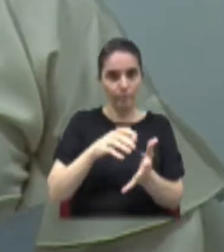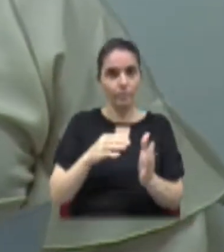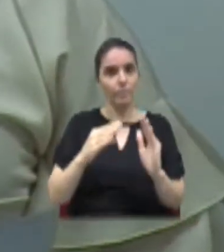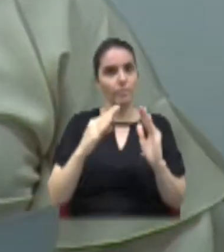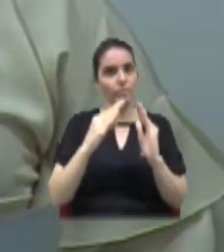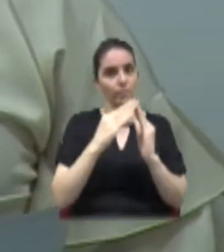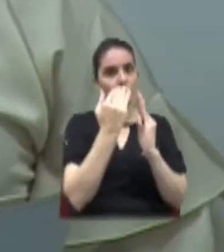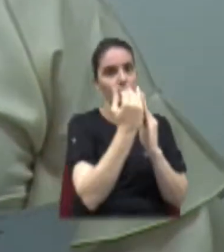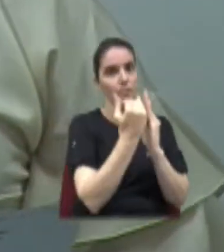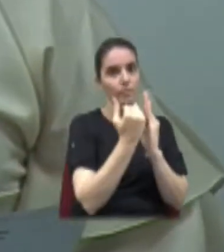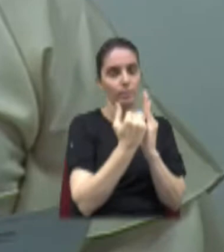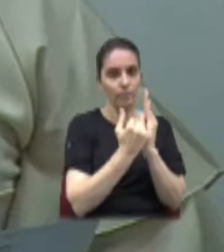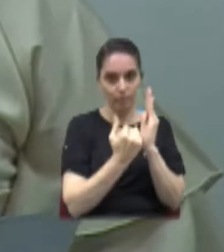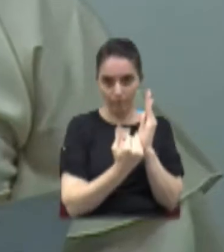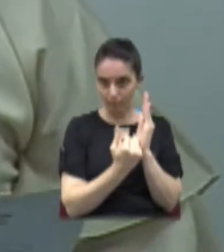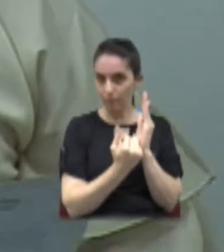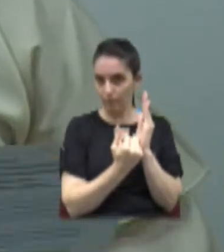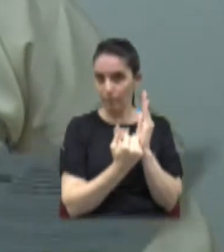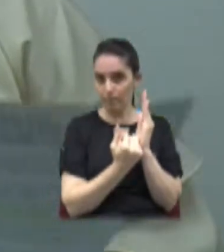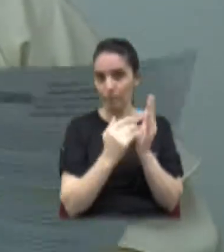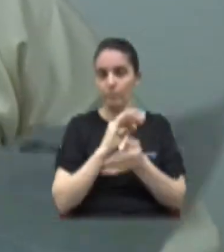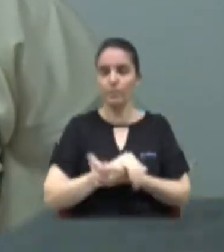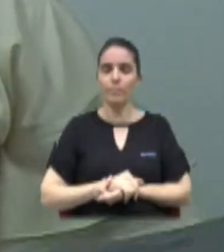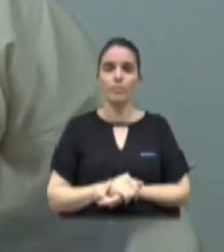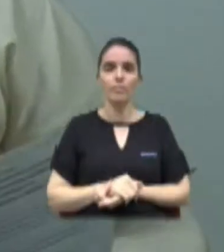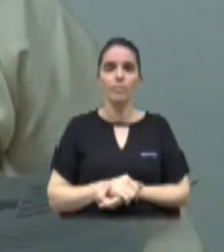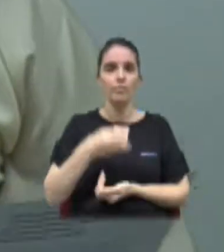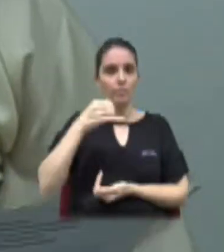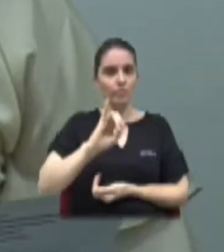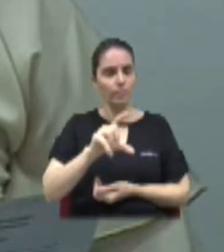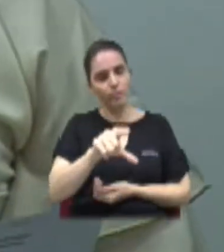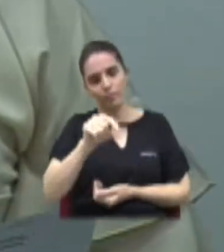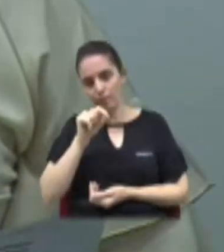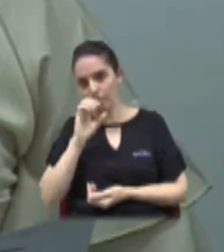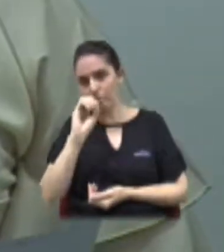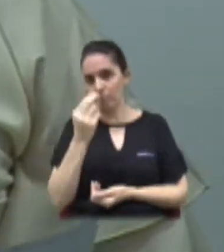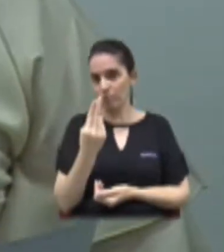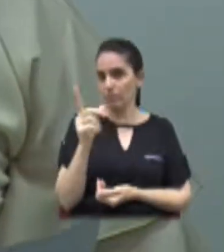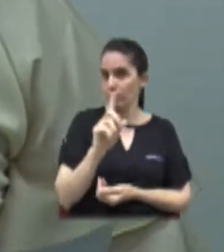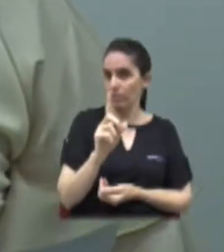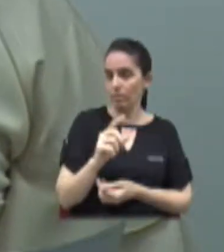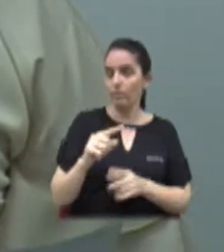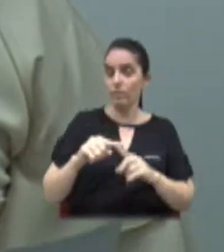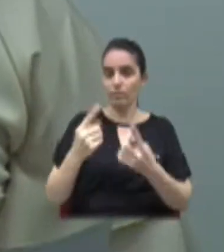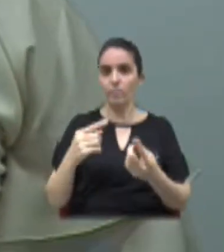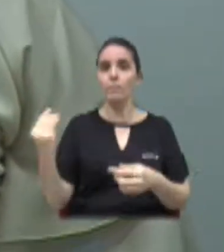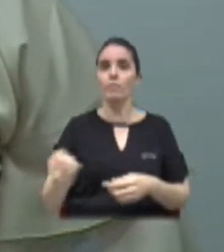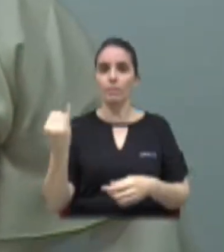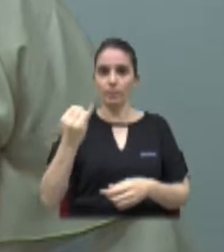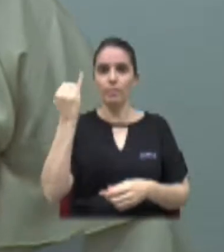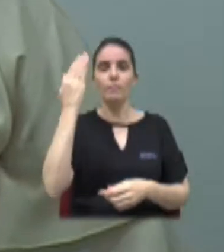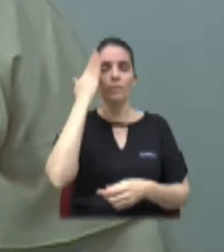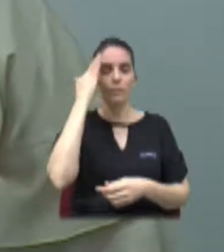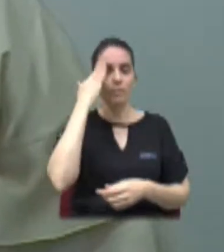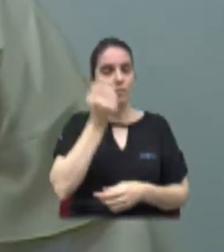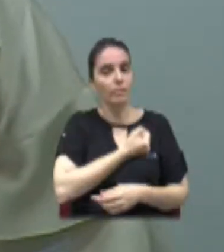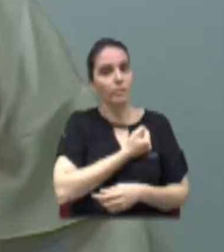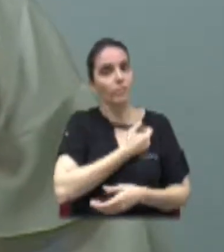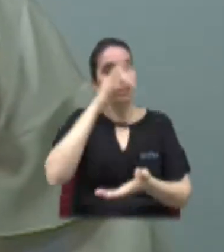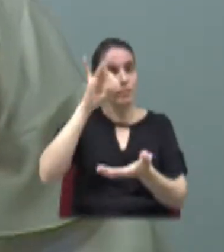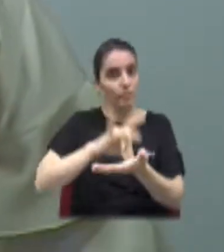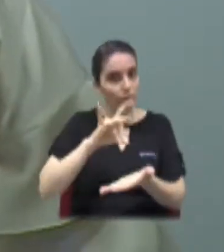alguns efetivos, me falaram de 5 mil. Então, eu já fiz um requerimento, já está tramitando nessa casa, para que ele